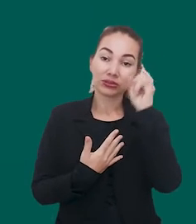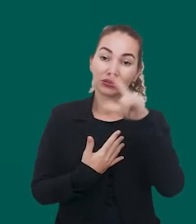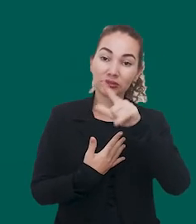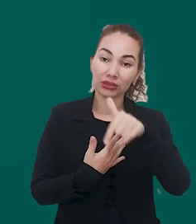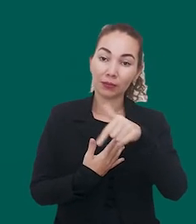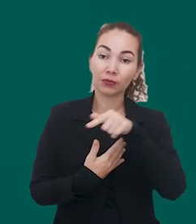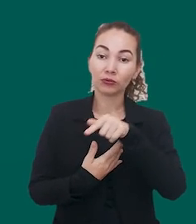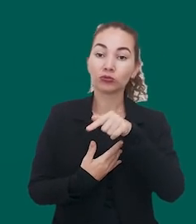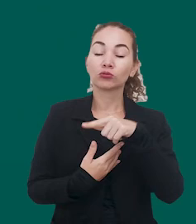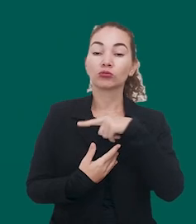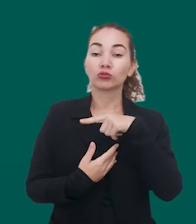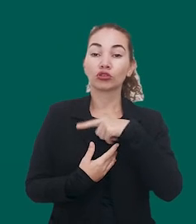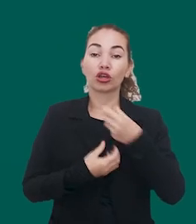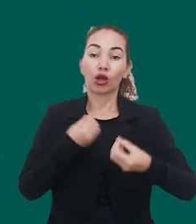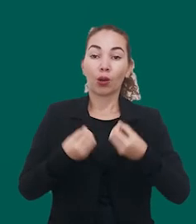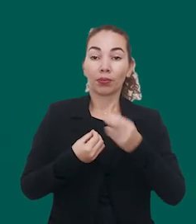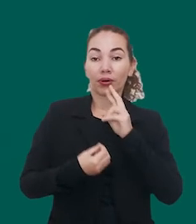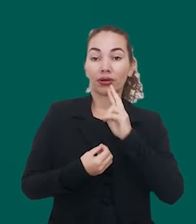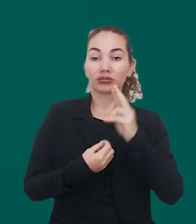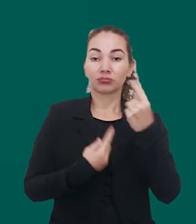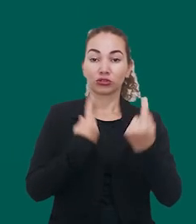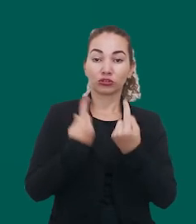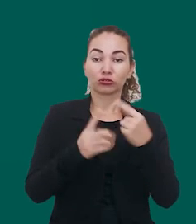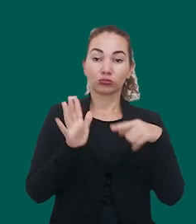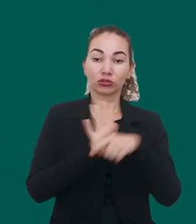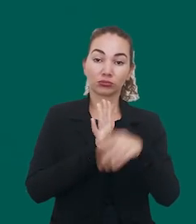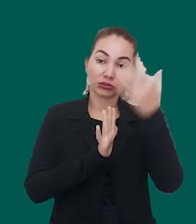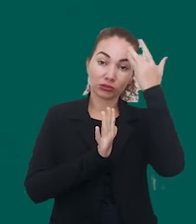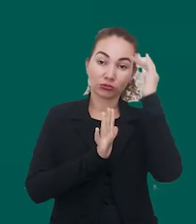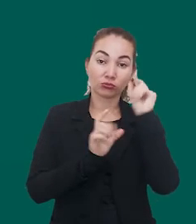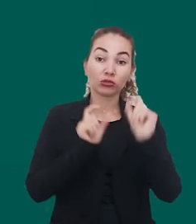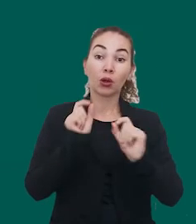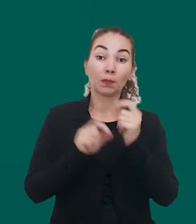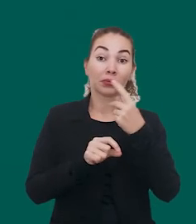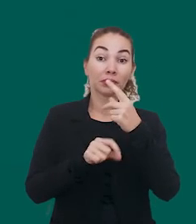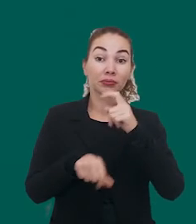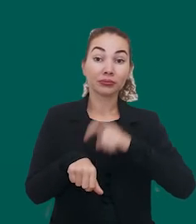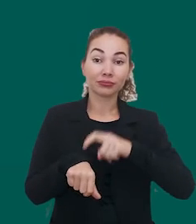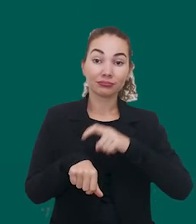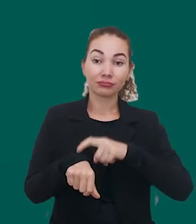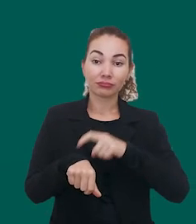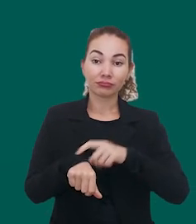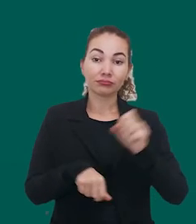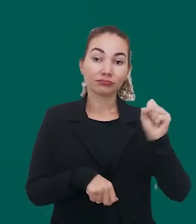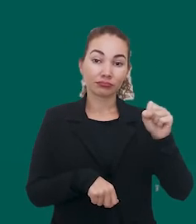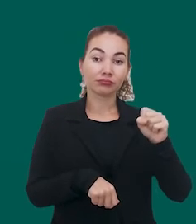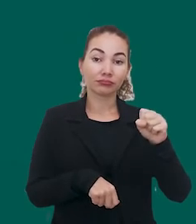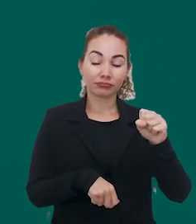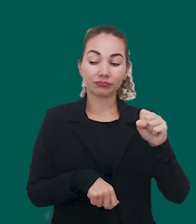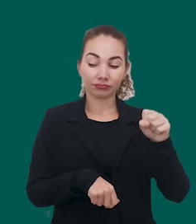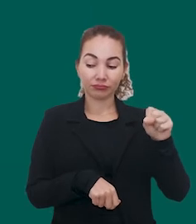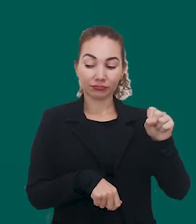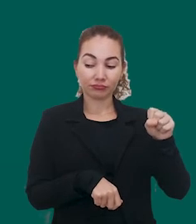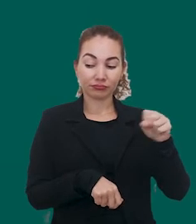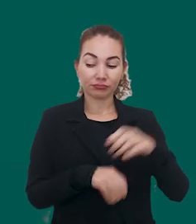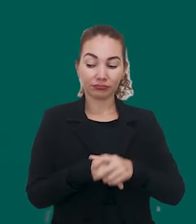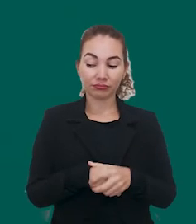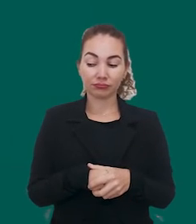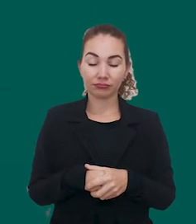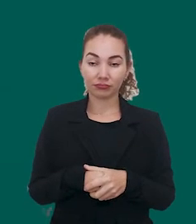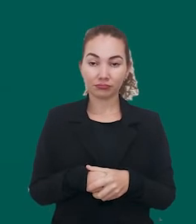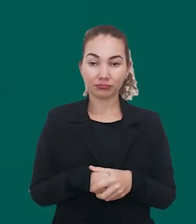tu vai ter disponibilidade de responder algumas questões, eu não sei como é que tá teu tempo. Tenho.